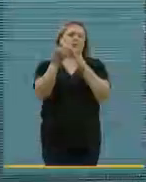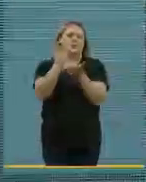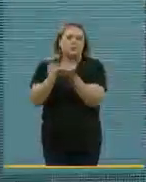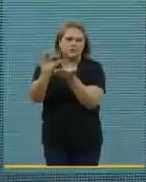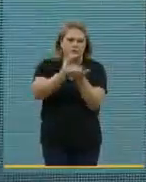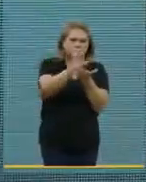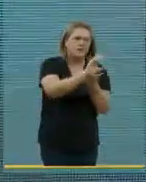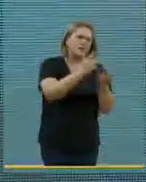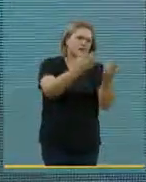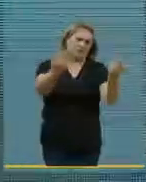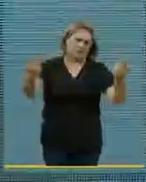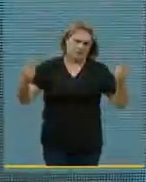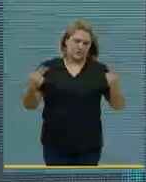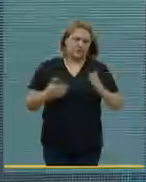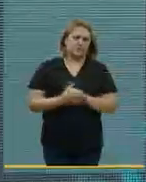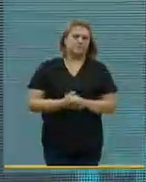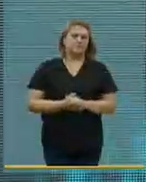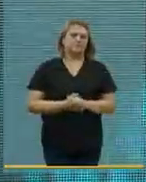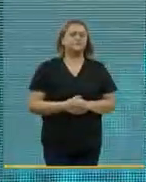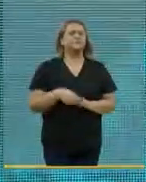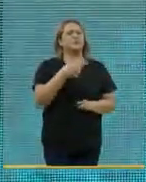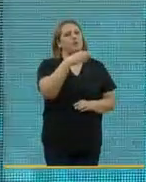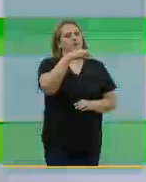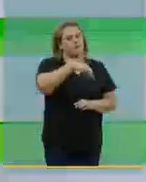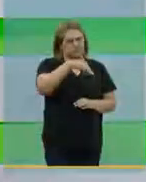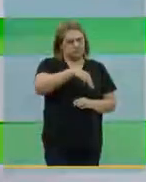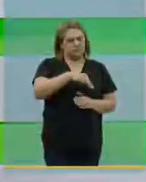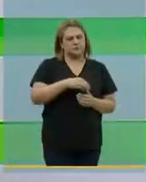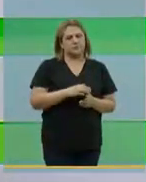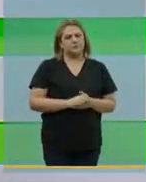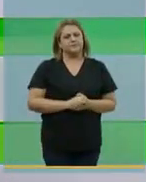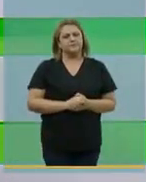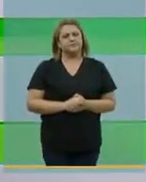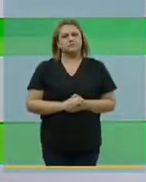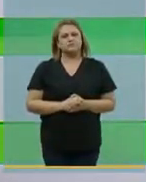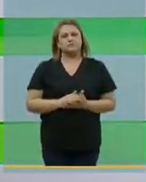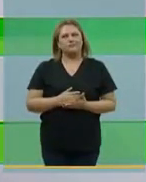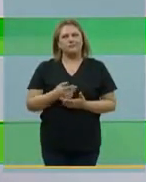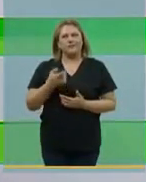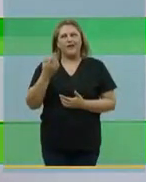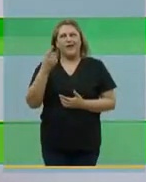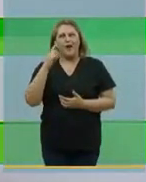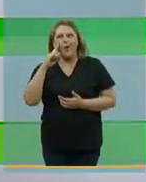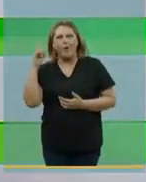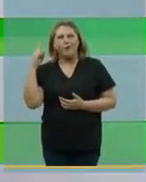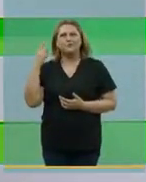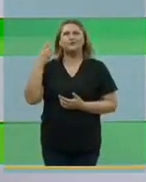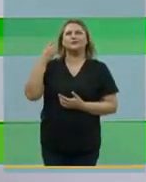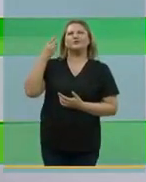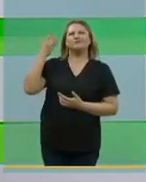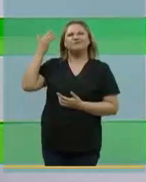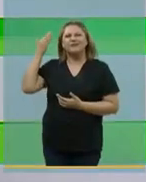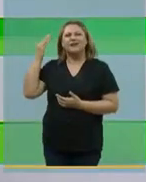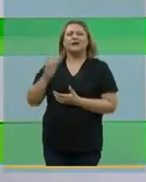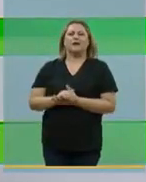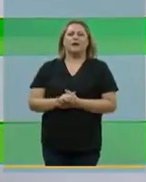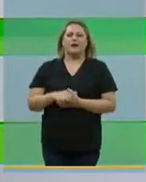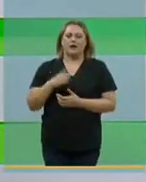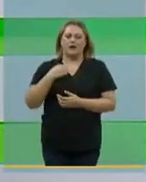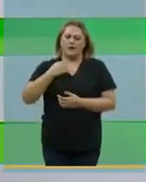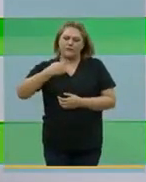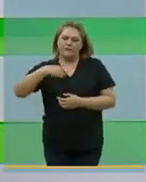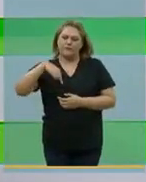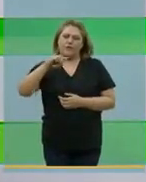obrigada a andar se dois minutos candidato por favor há poucos dias eu sobrevoei as montanhas de minas